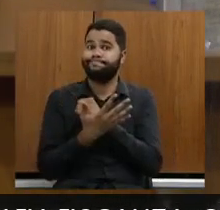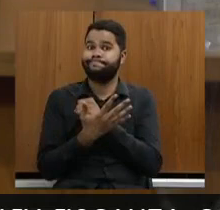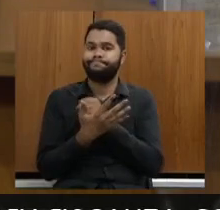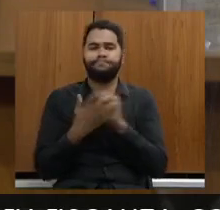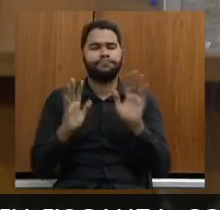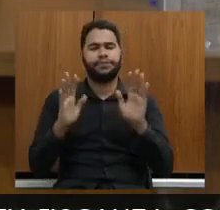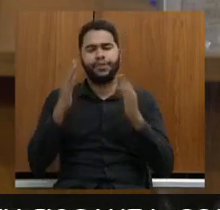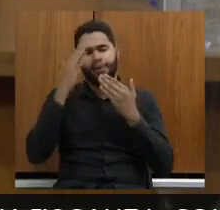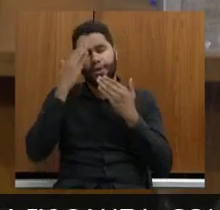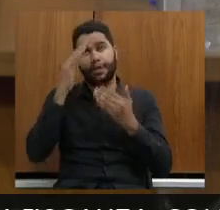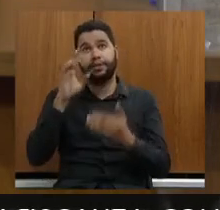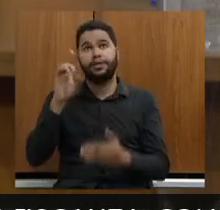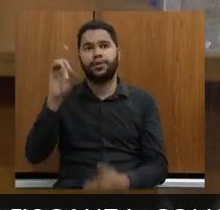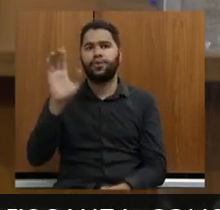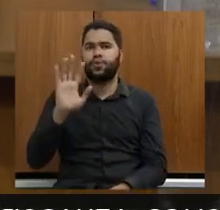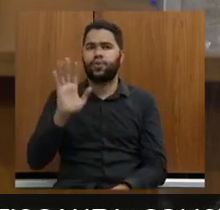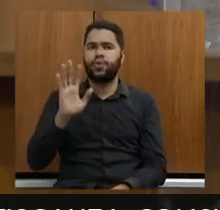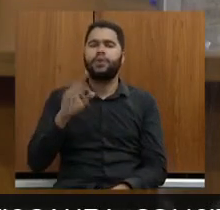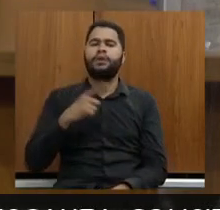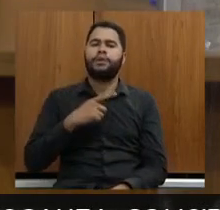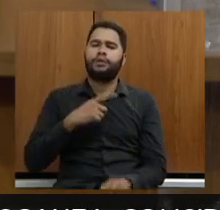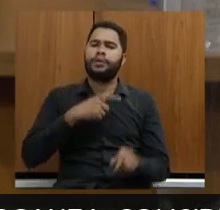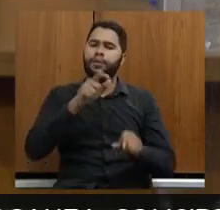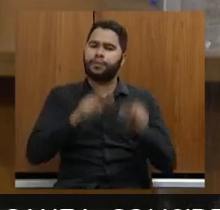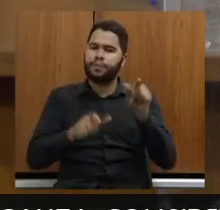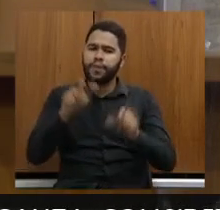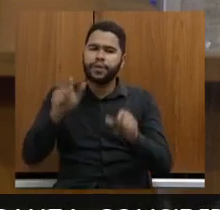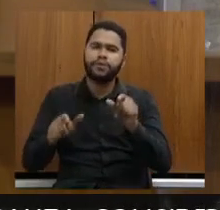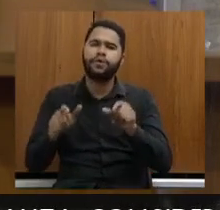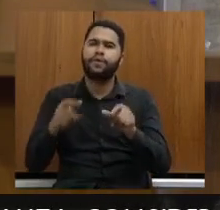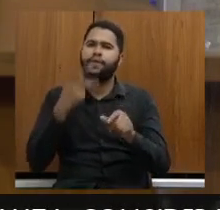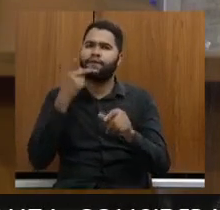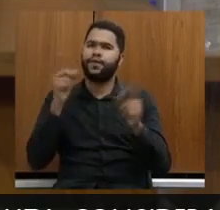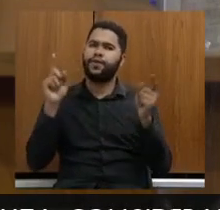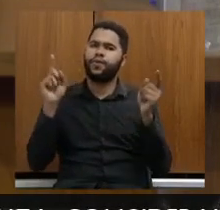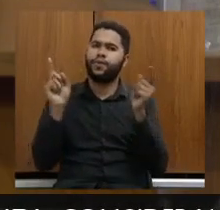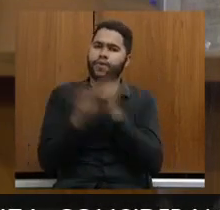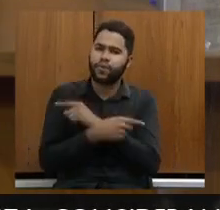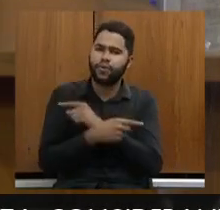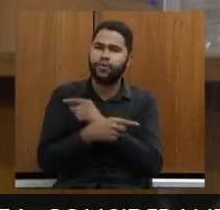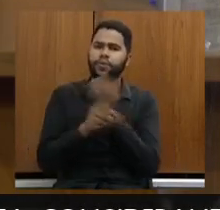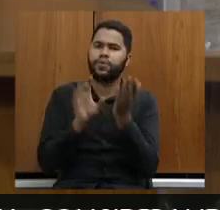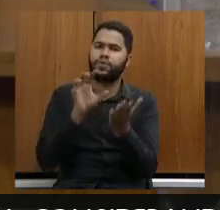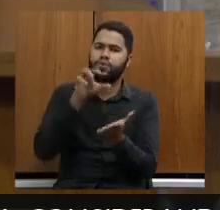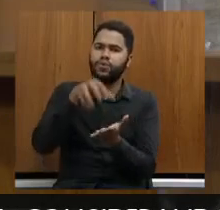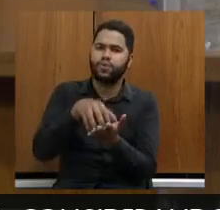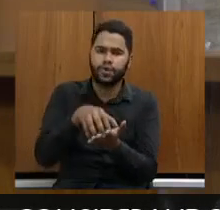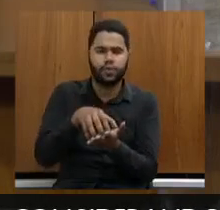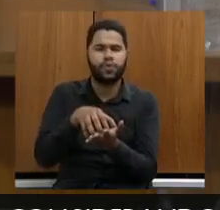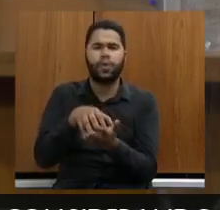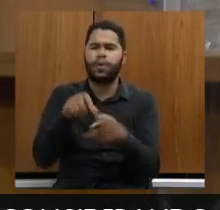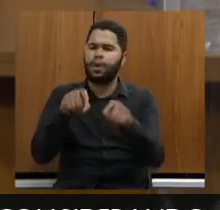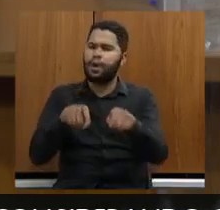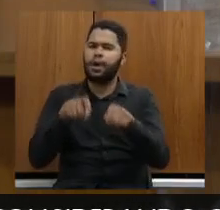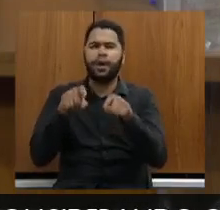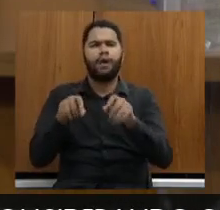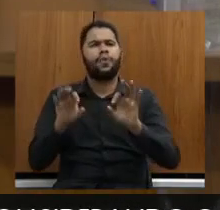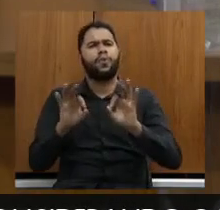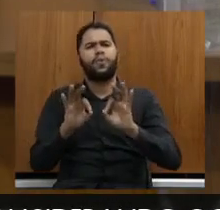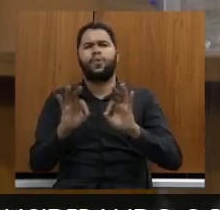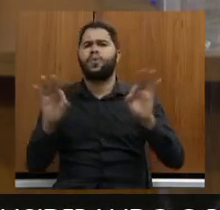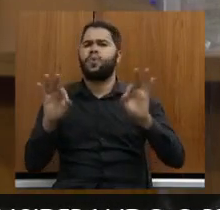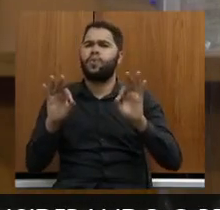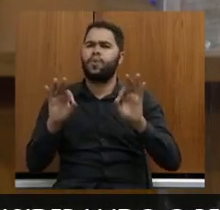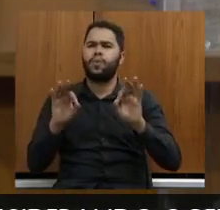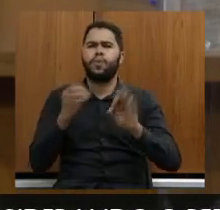que nós não somos né apesar de muita gente falar contrário o nosso setor do agroshow é um